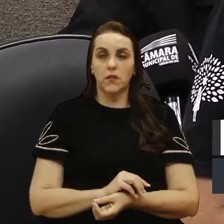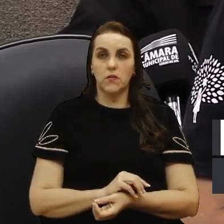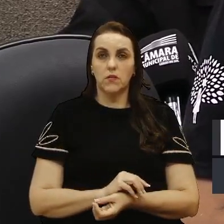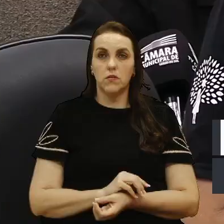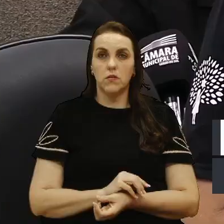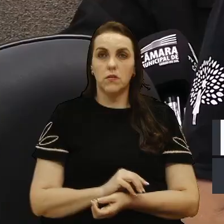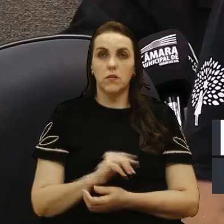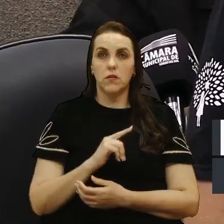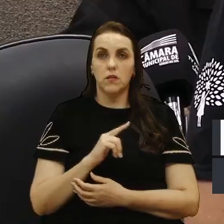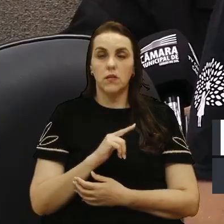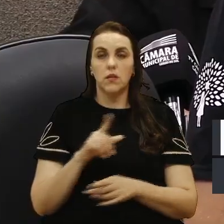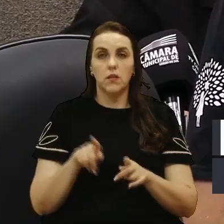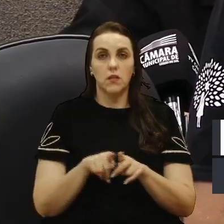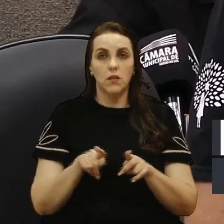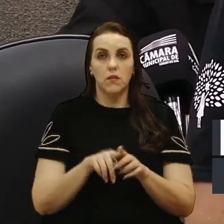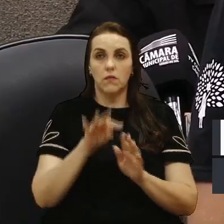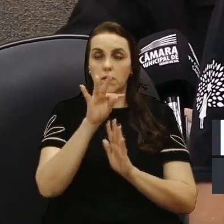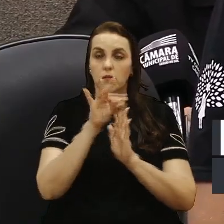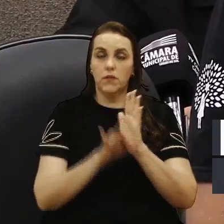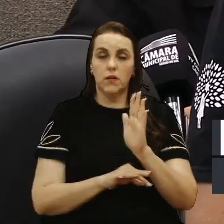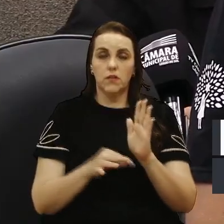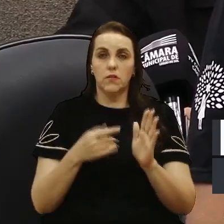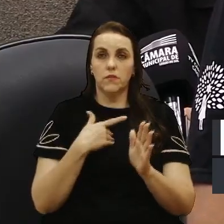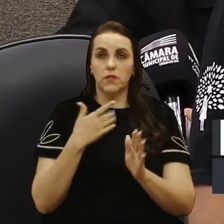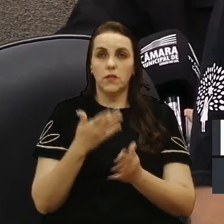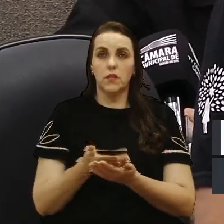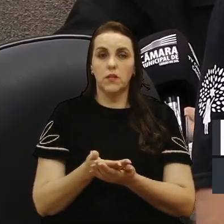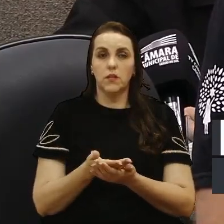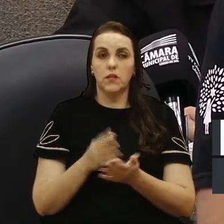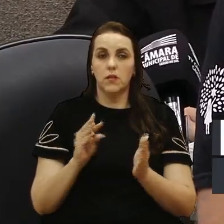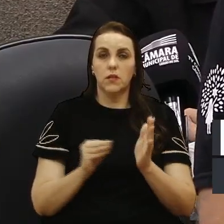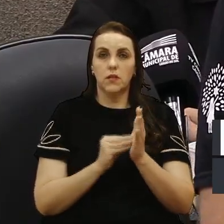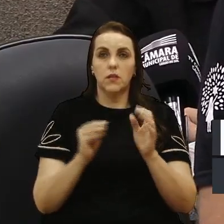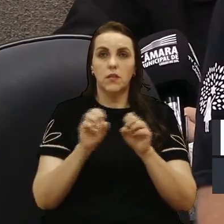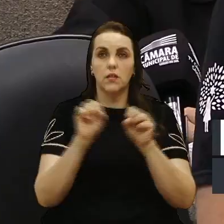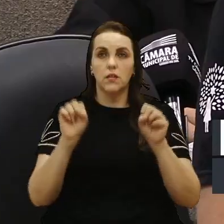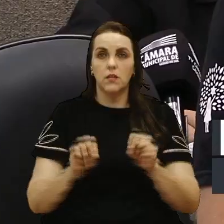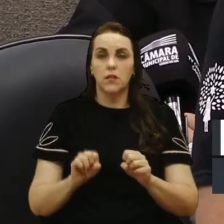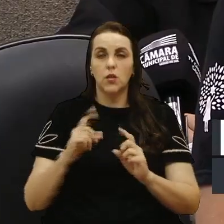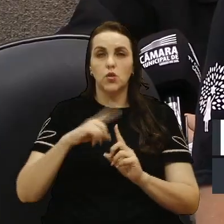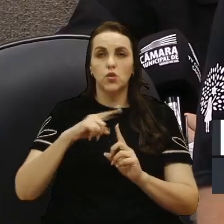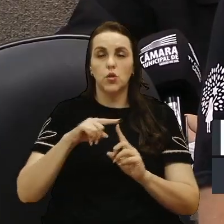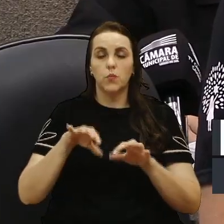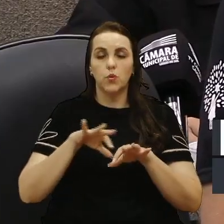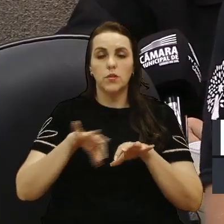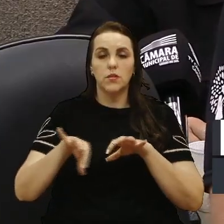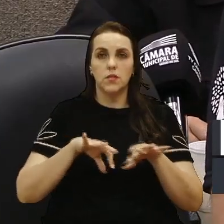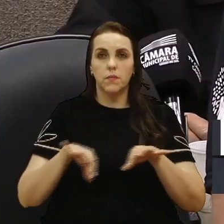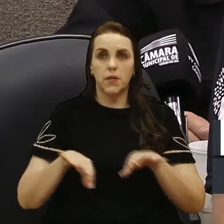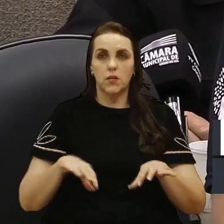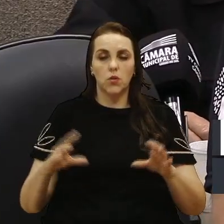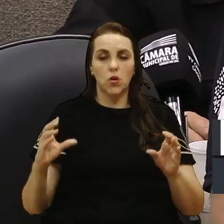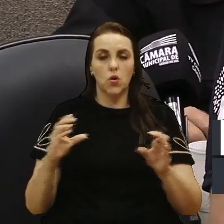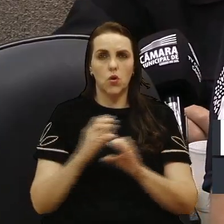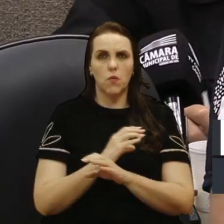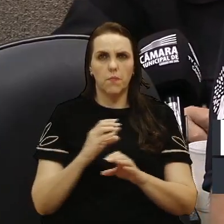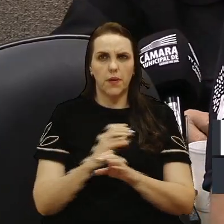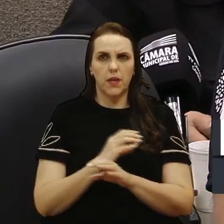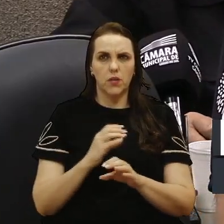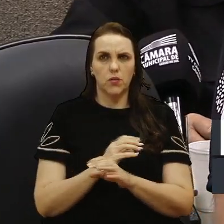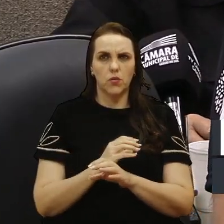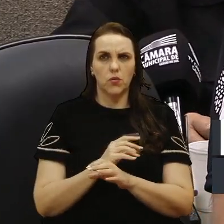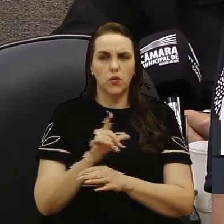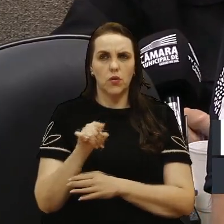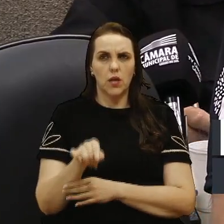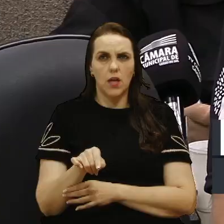também o texto estabelece a implementação dos sistemas do tipo do separador absoluto, redes distintas